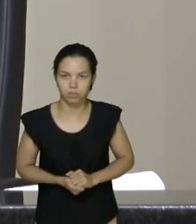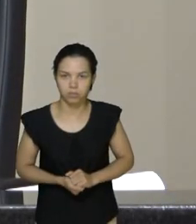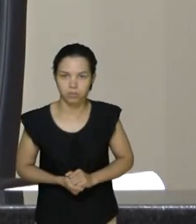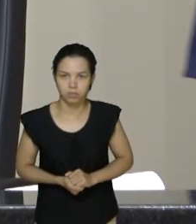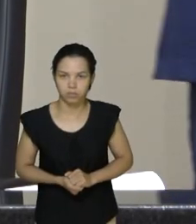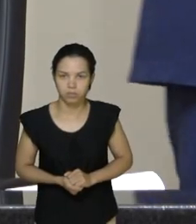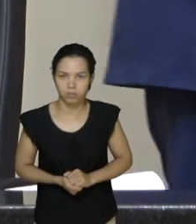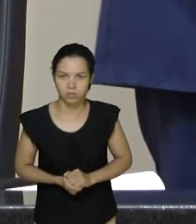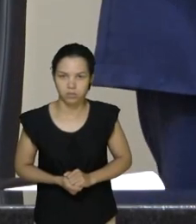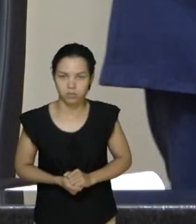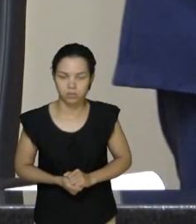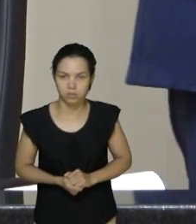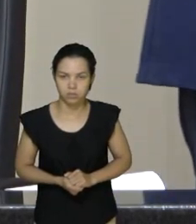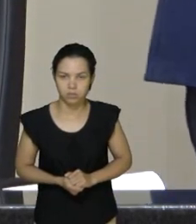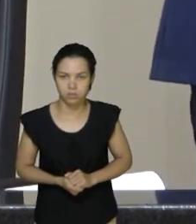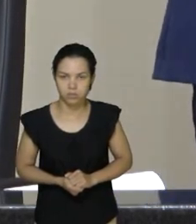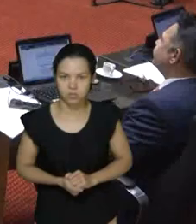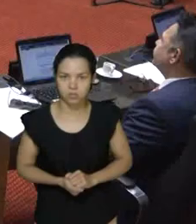Continua em discussão.